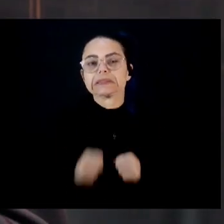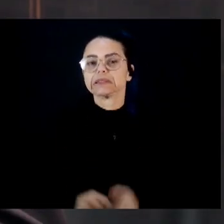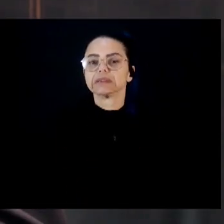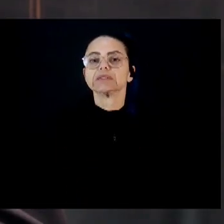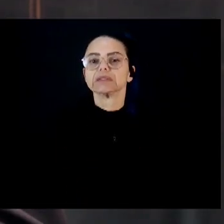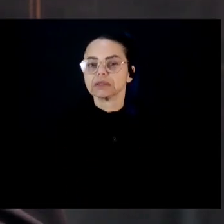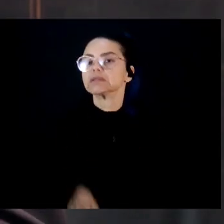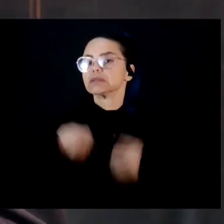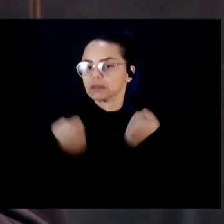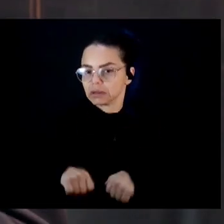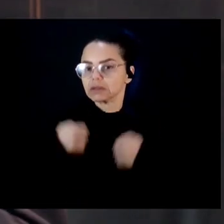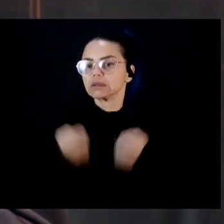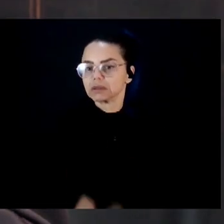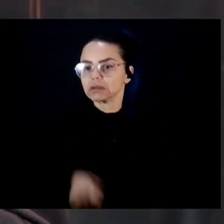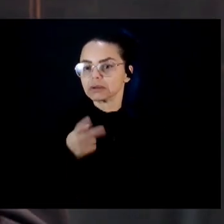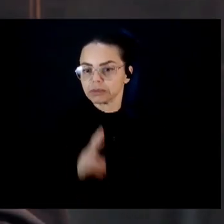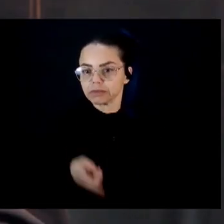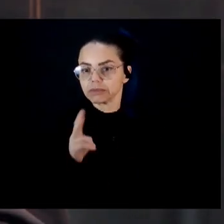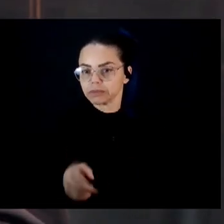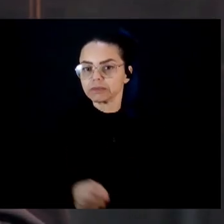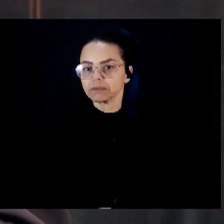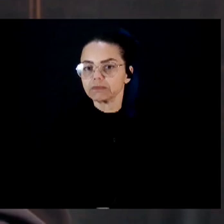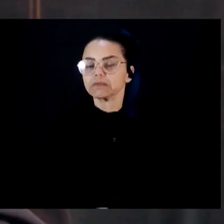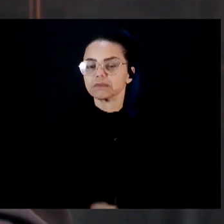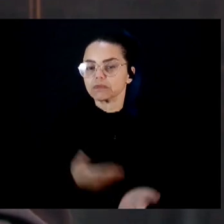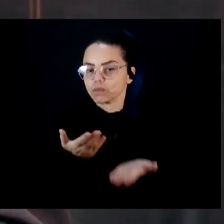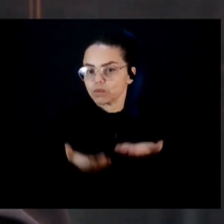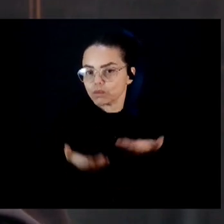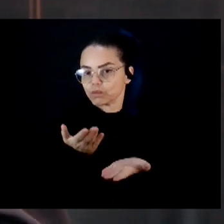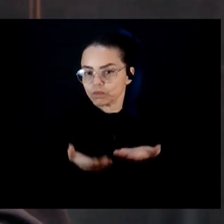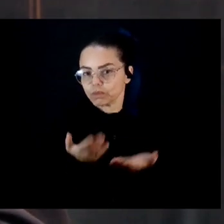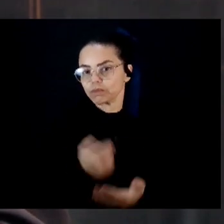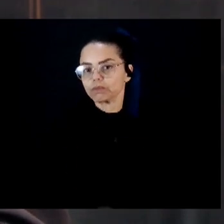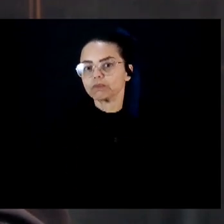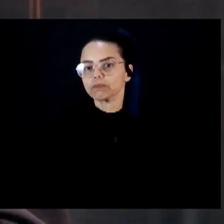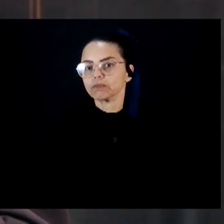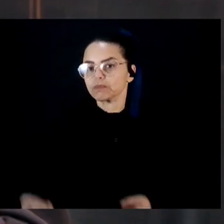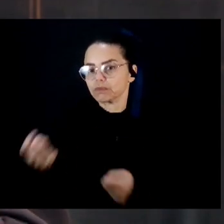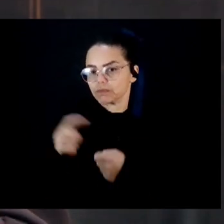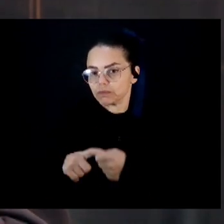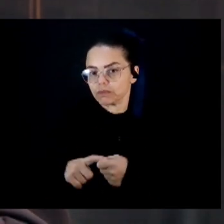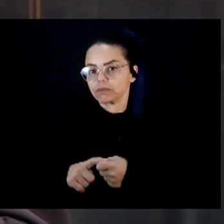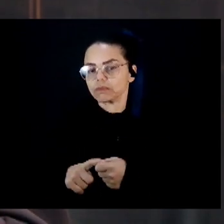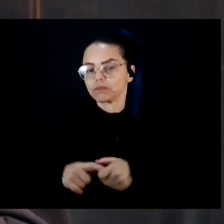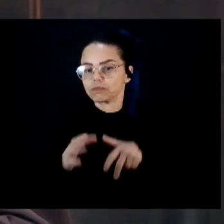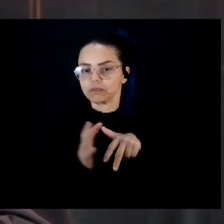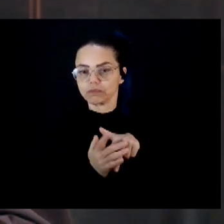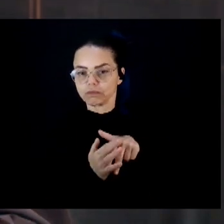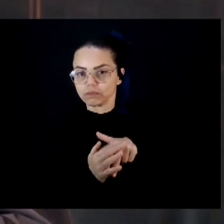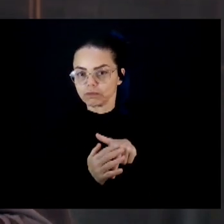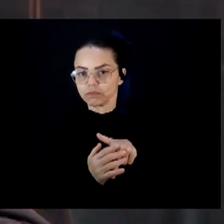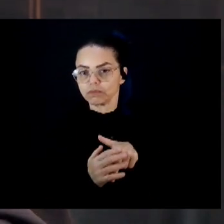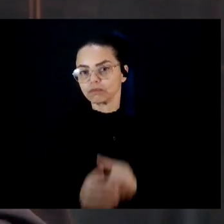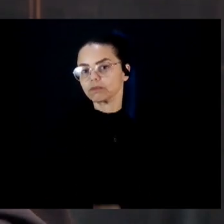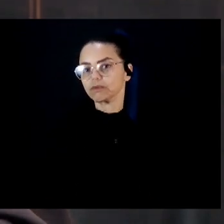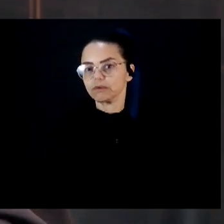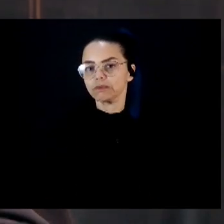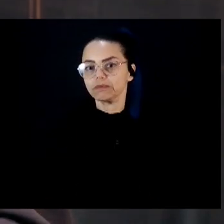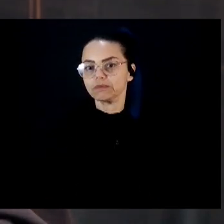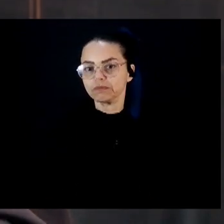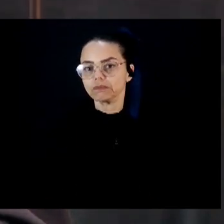precisa sempre manter esse equilíbrio, não é? Voltando o paciente para uma